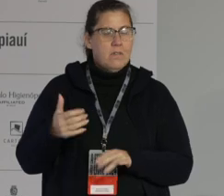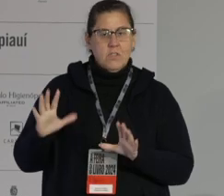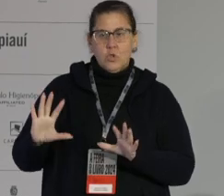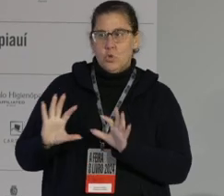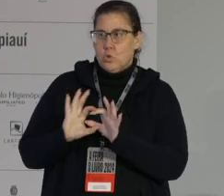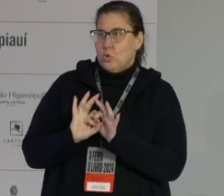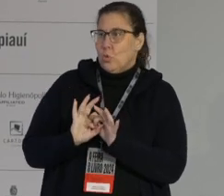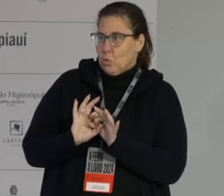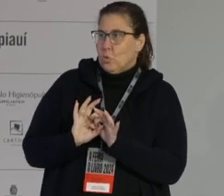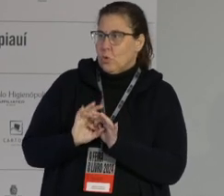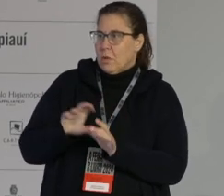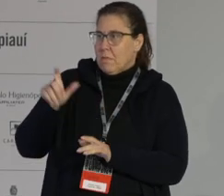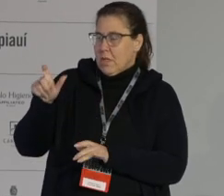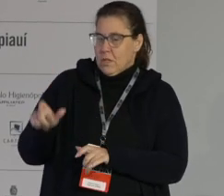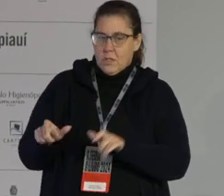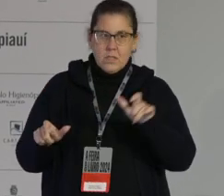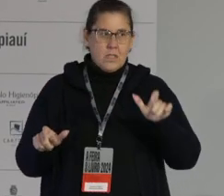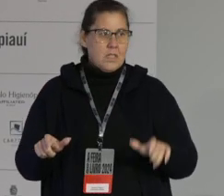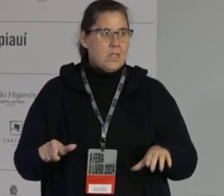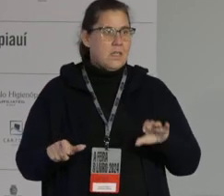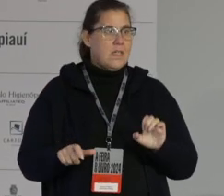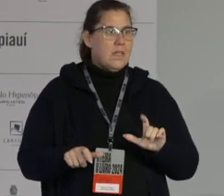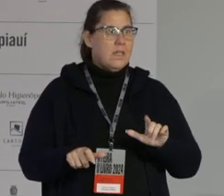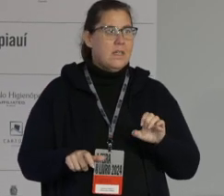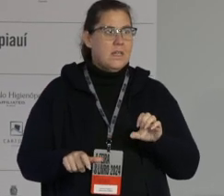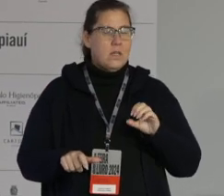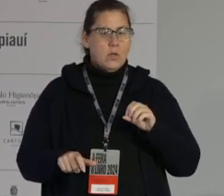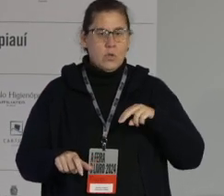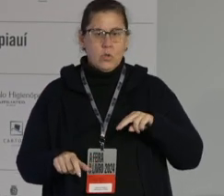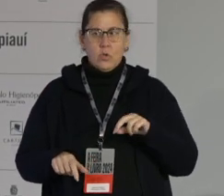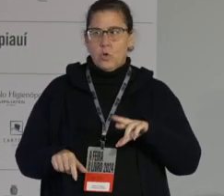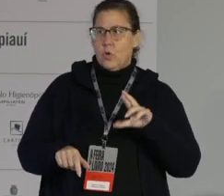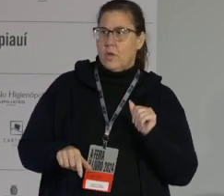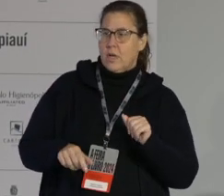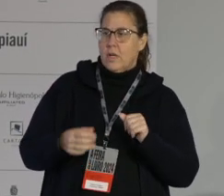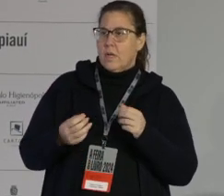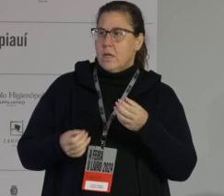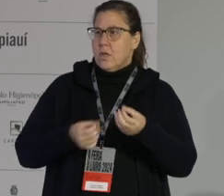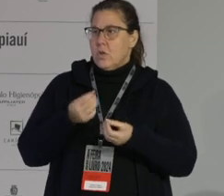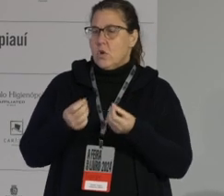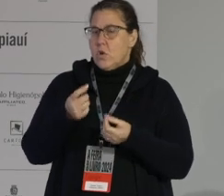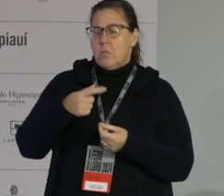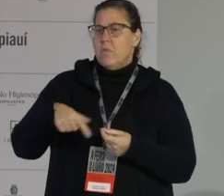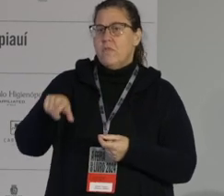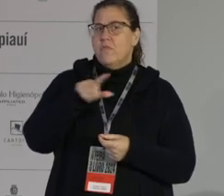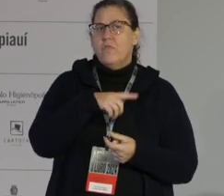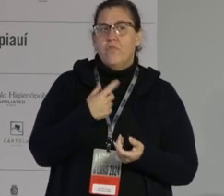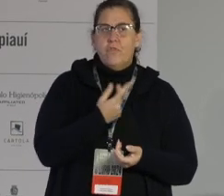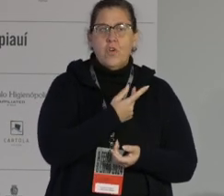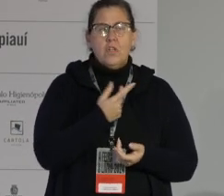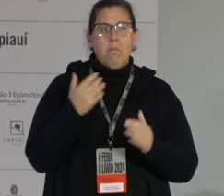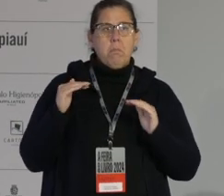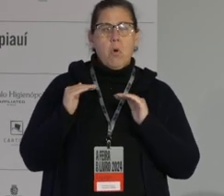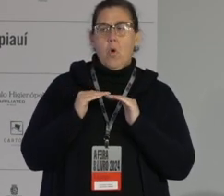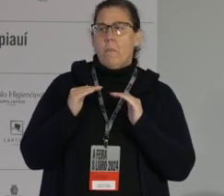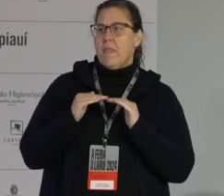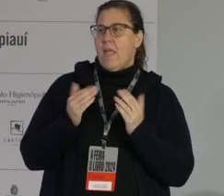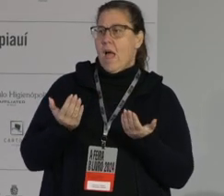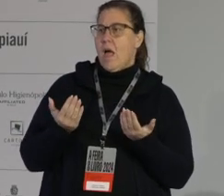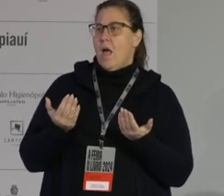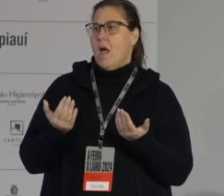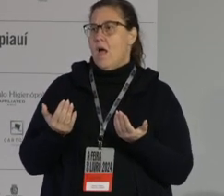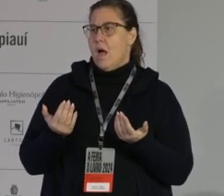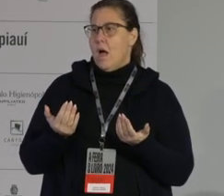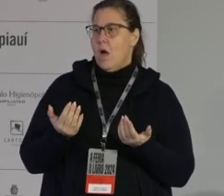junta. A personagem chama Eleanora também. Eu fiquei muito na dúvida como que vocês dialogaram com essas outras vozes,